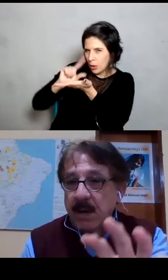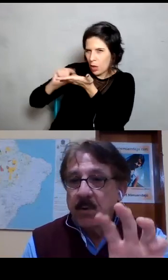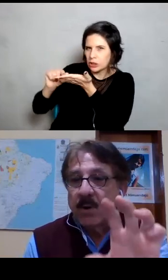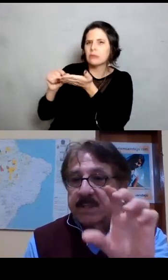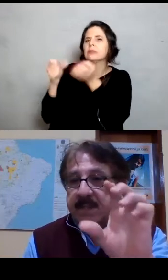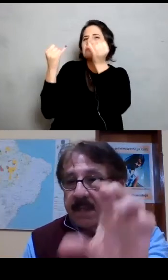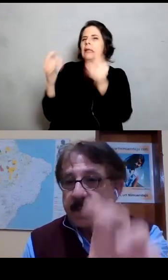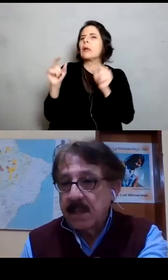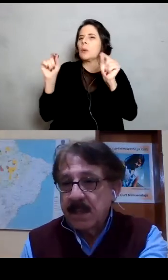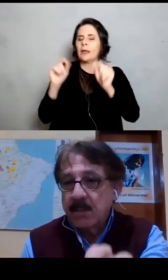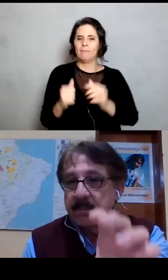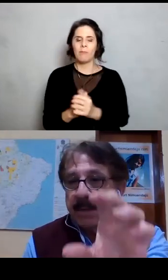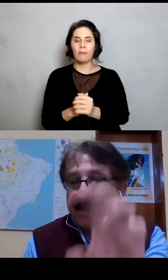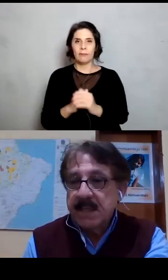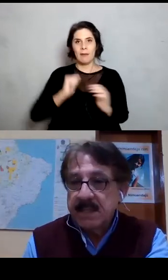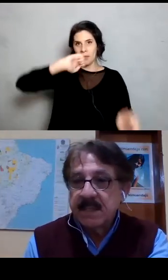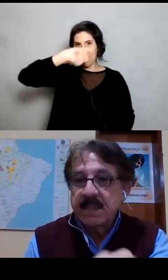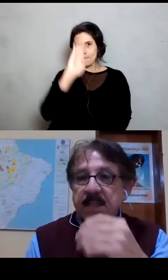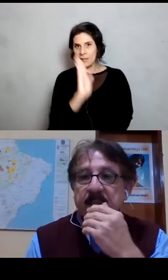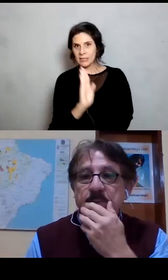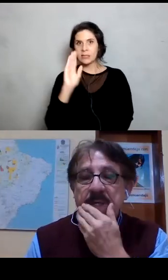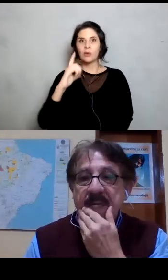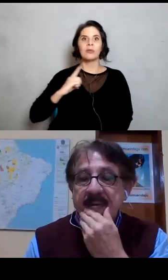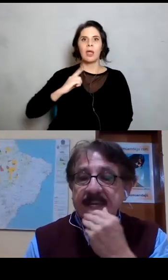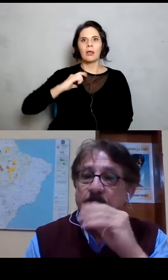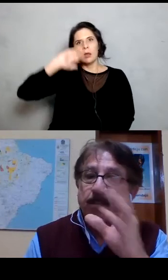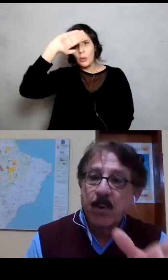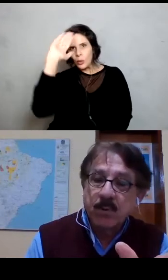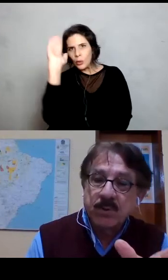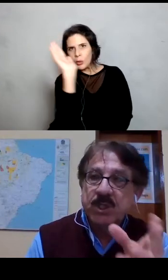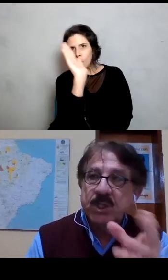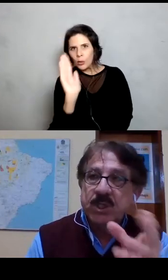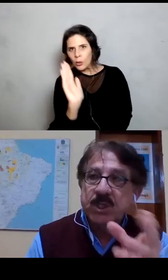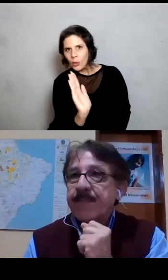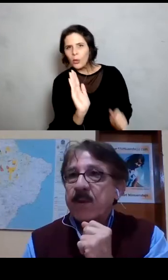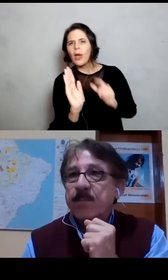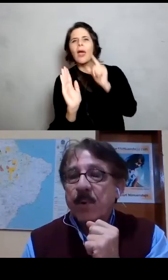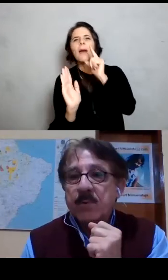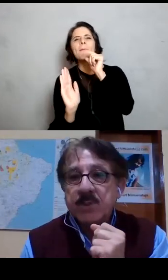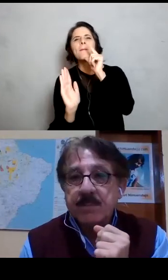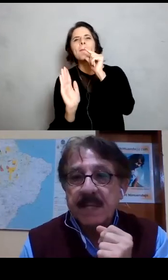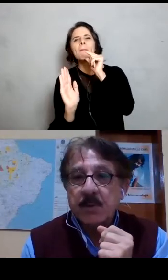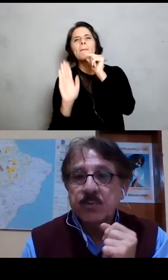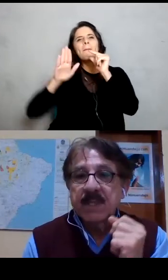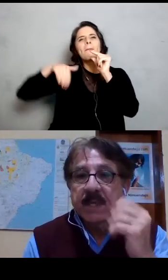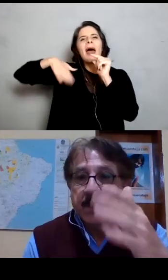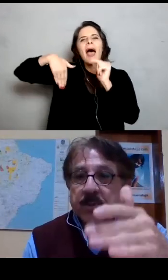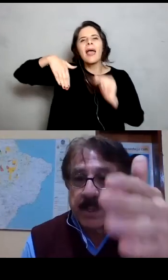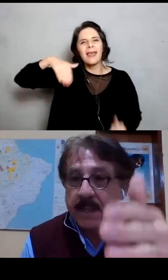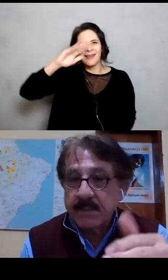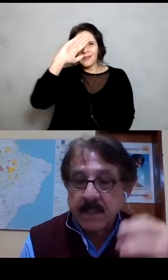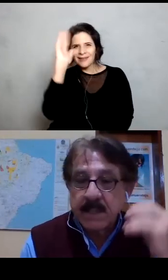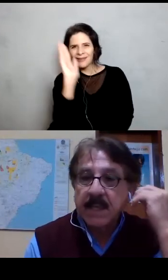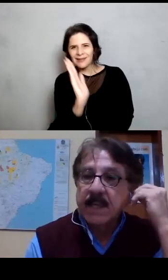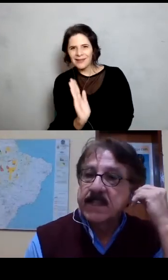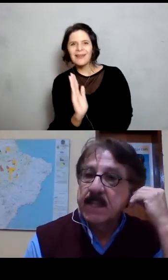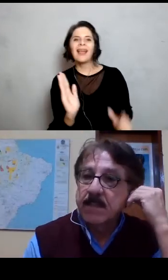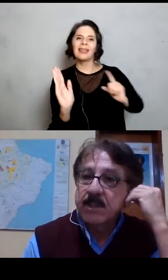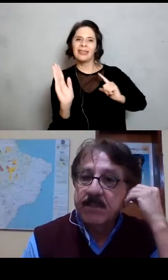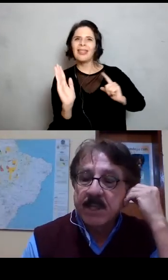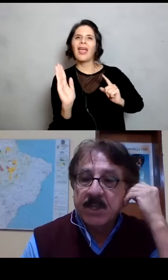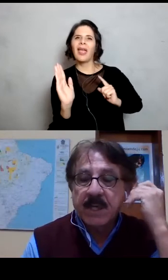tenho uma costa, uma planície litorânea, um pouco de Planalto Atlântico, né, que você tem